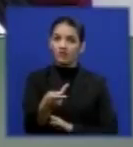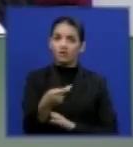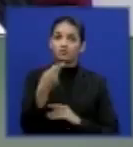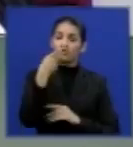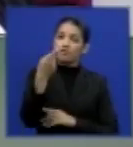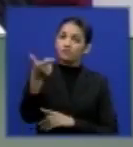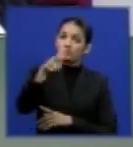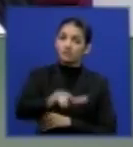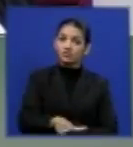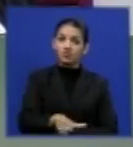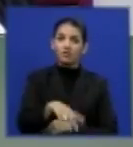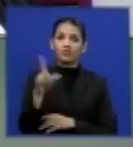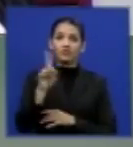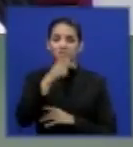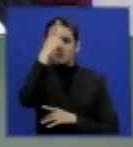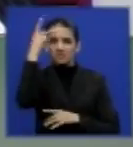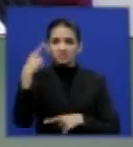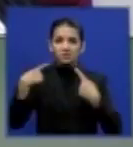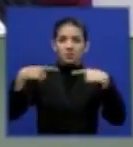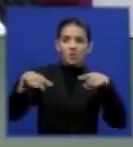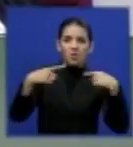não se trata de um contraditório.